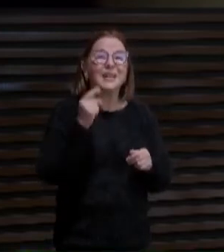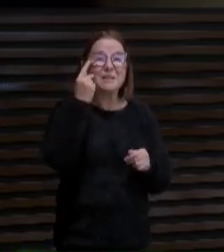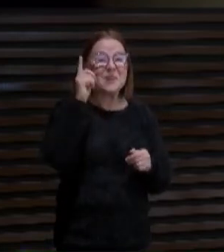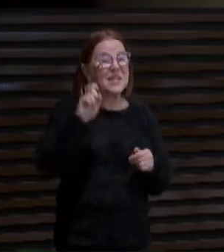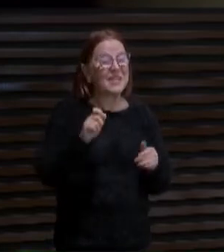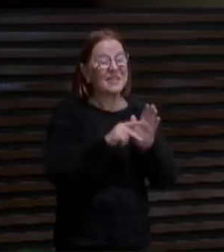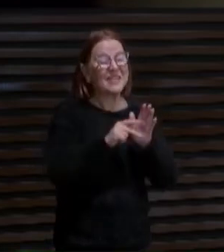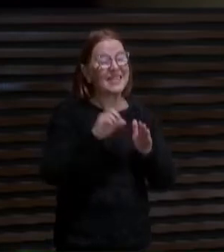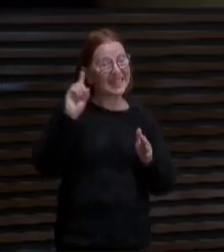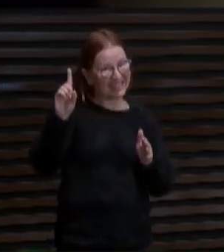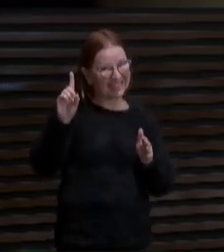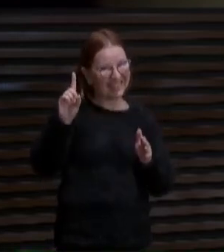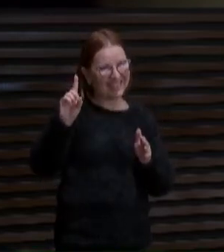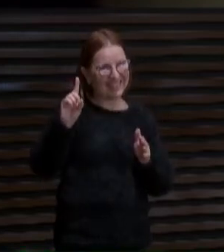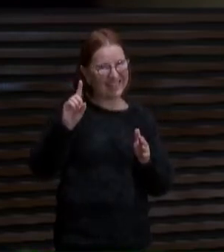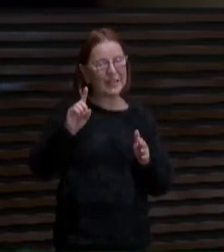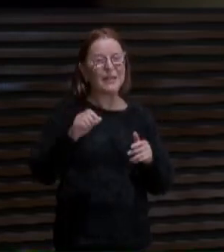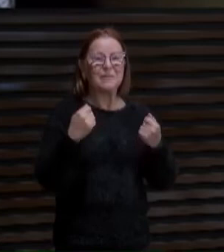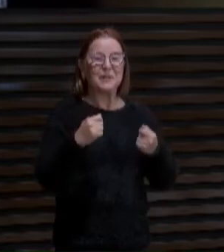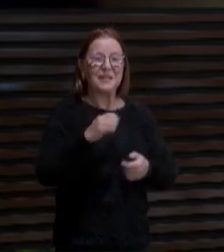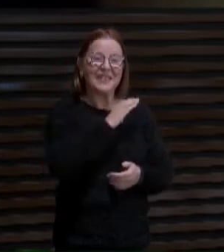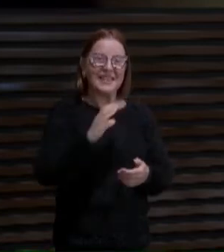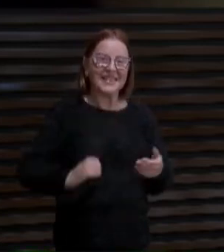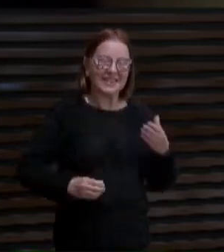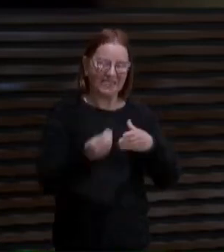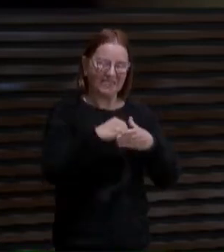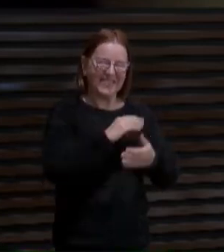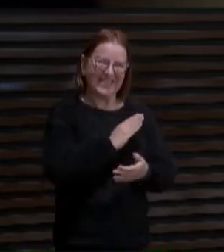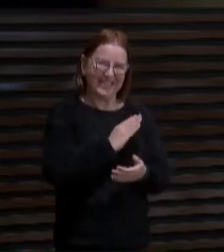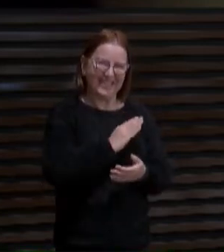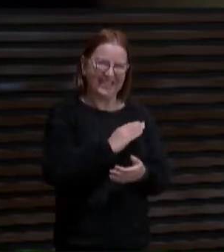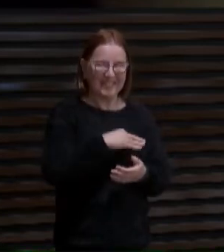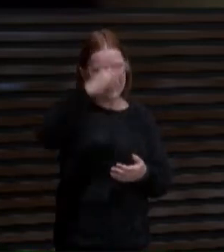o espírito fala comigo por meio da palavra